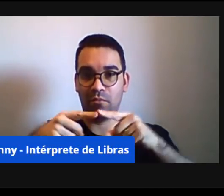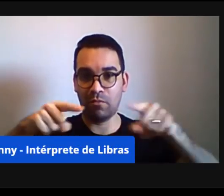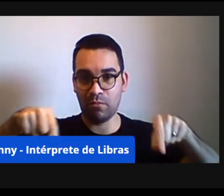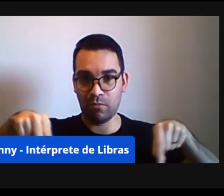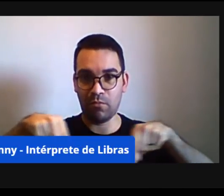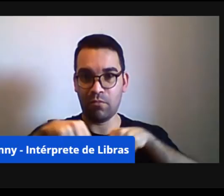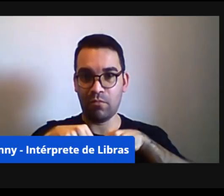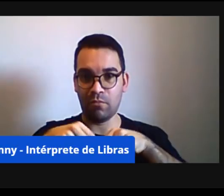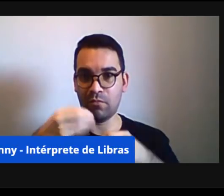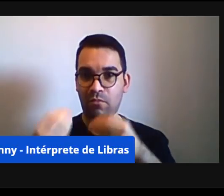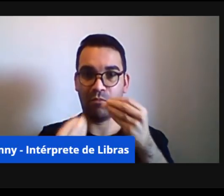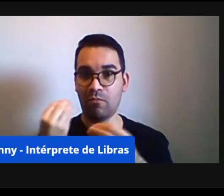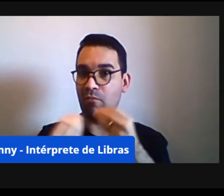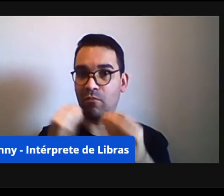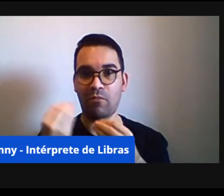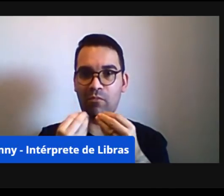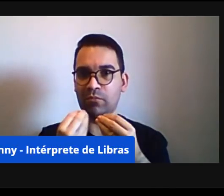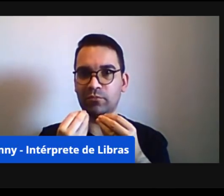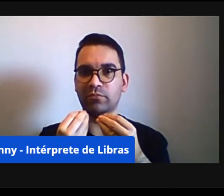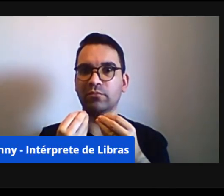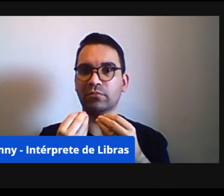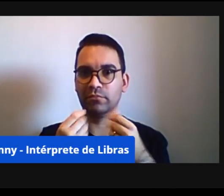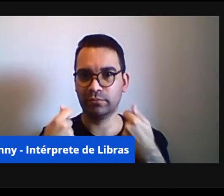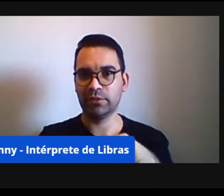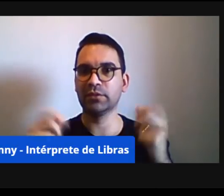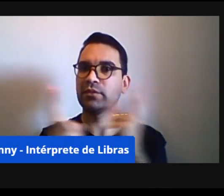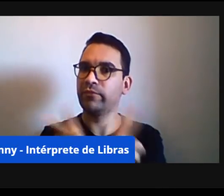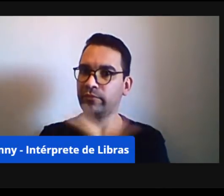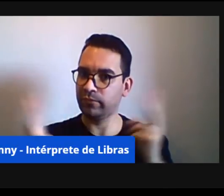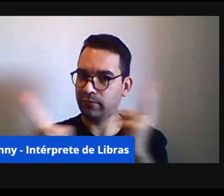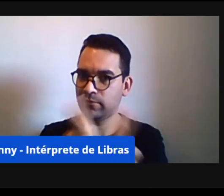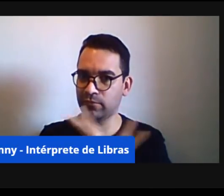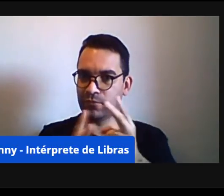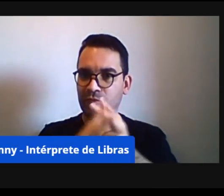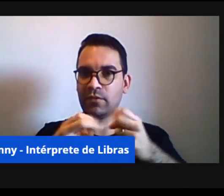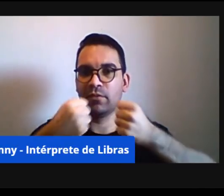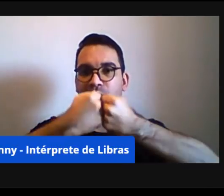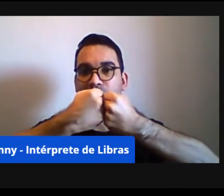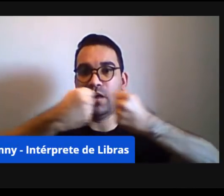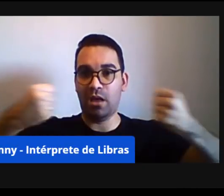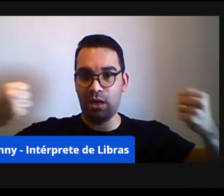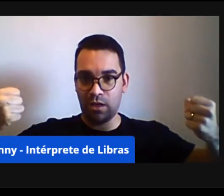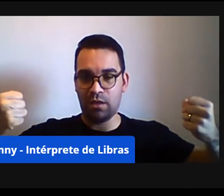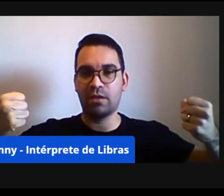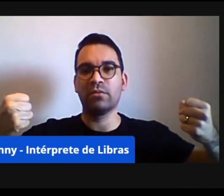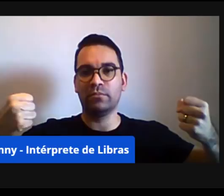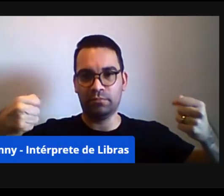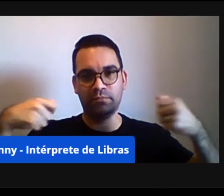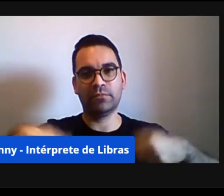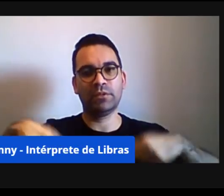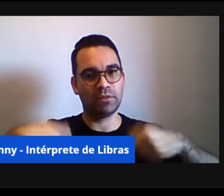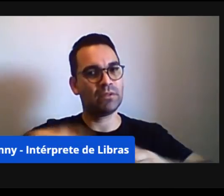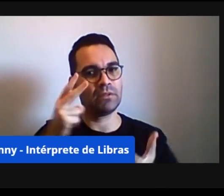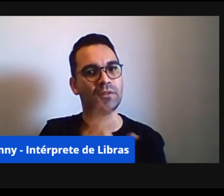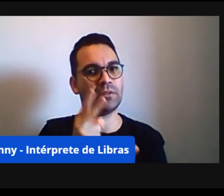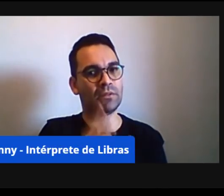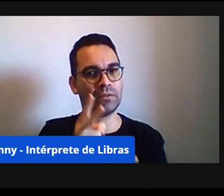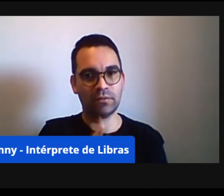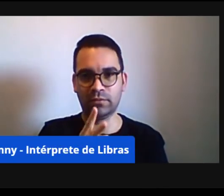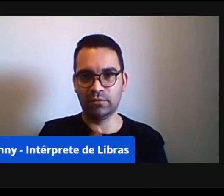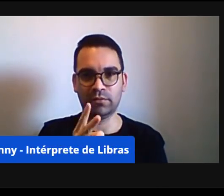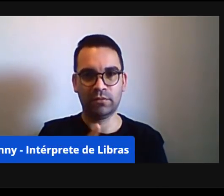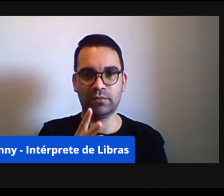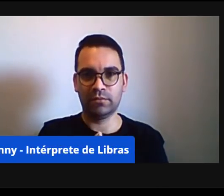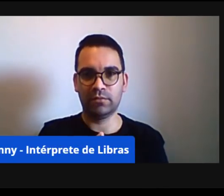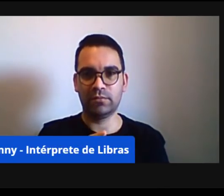por isso que é importante manter a ventilação dos ambientes, tá? Agora eu vou voltar mais uma vez para os